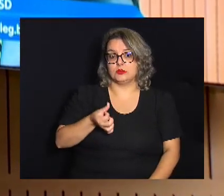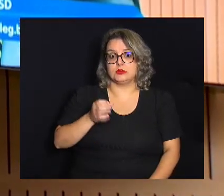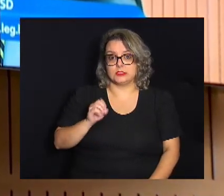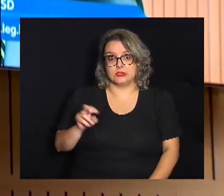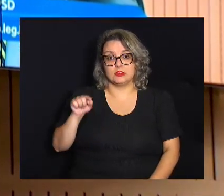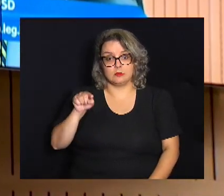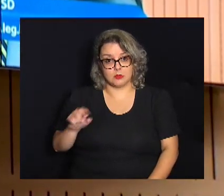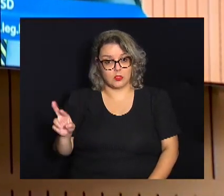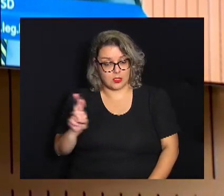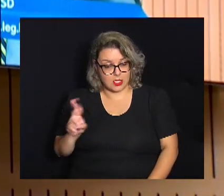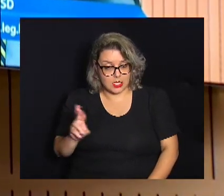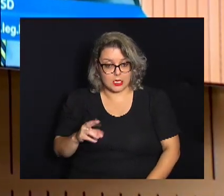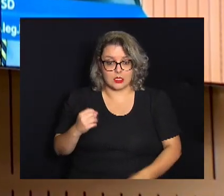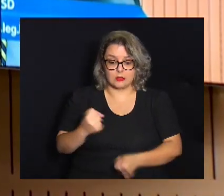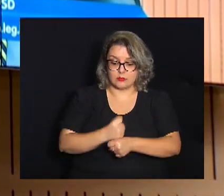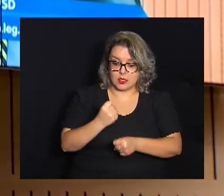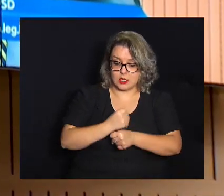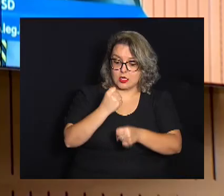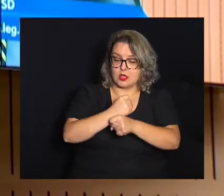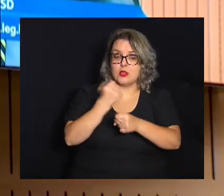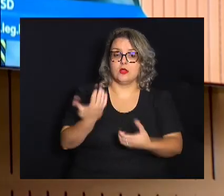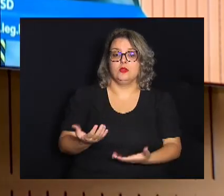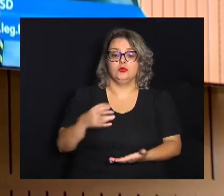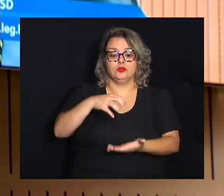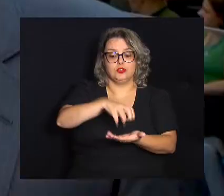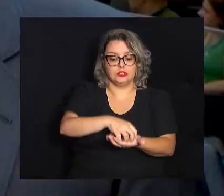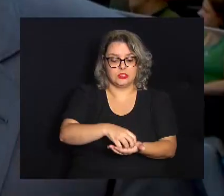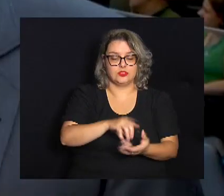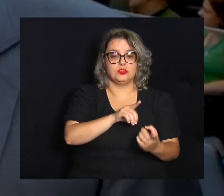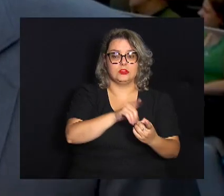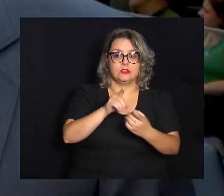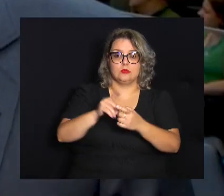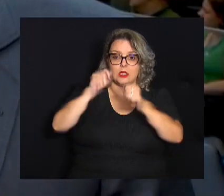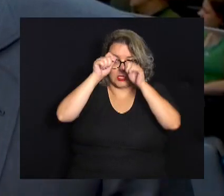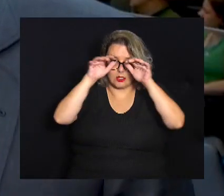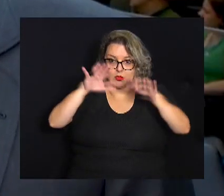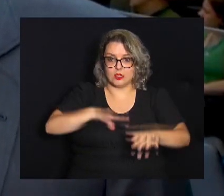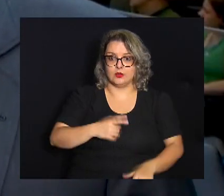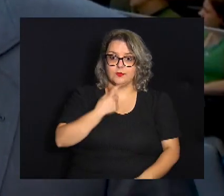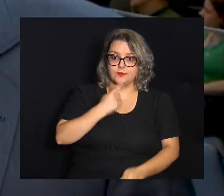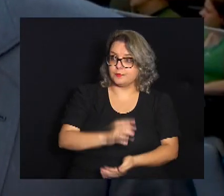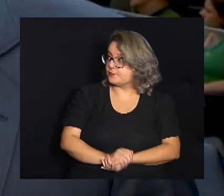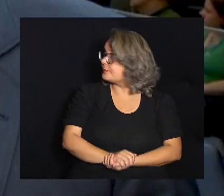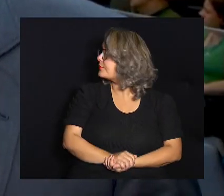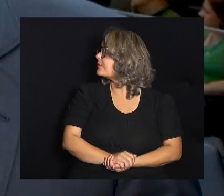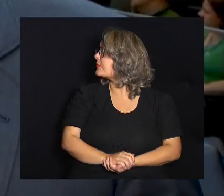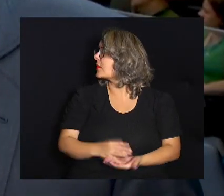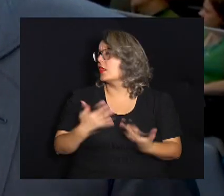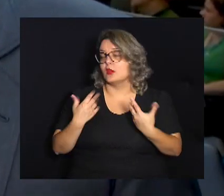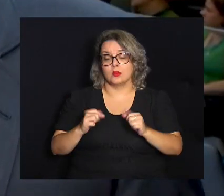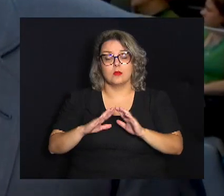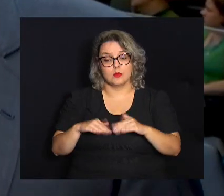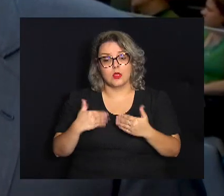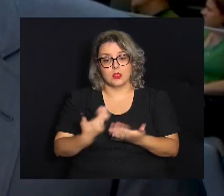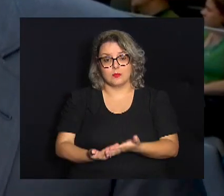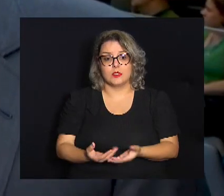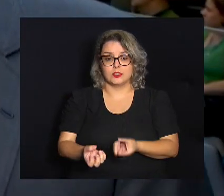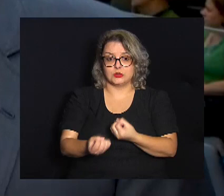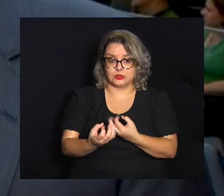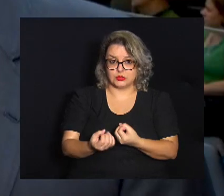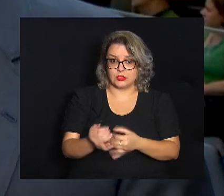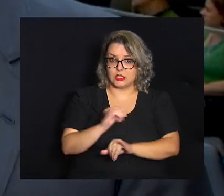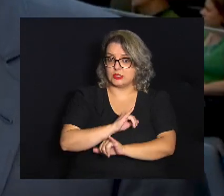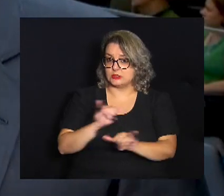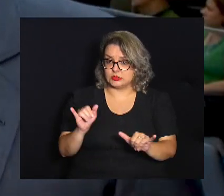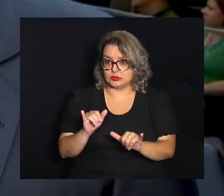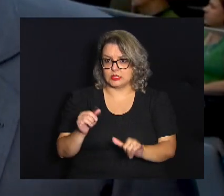R$1.260.000 para a construção de um centro de atendimento para autistas na cidade. Eu recebo aqui um requerimento de informações dizendo que